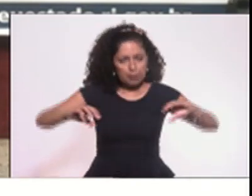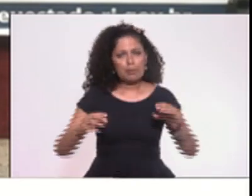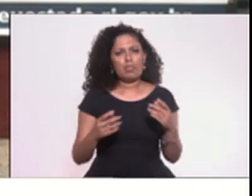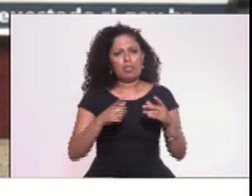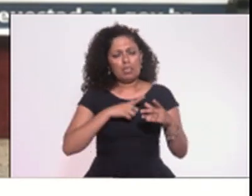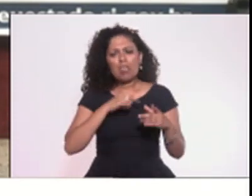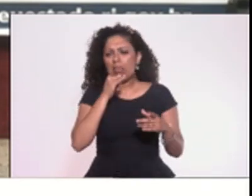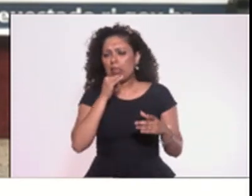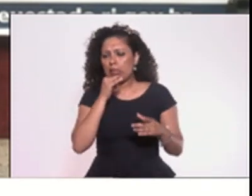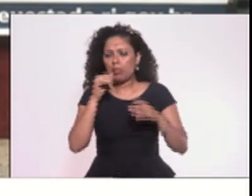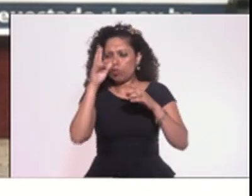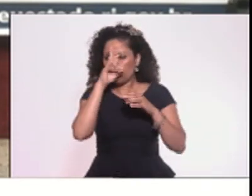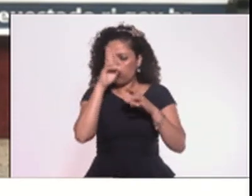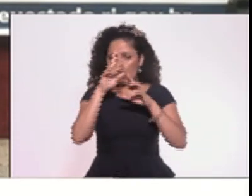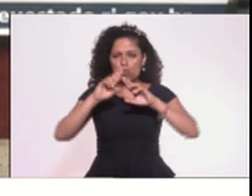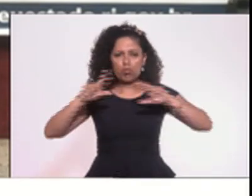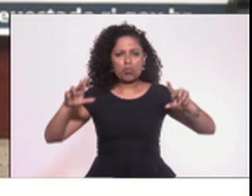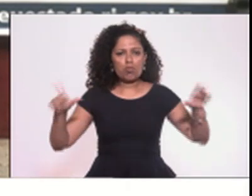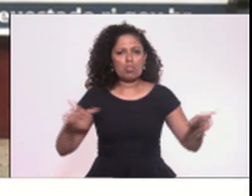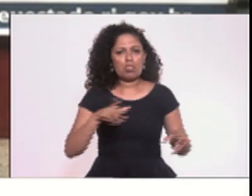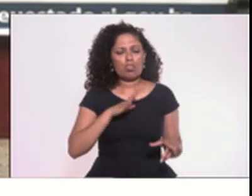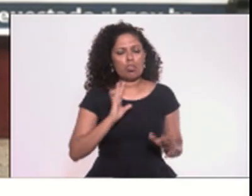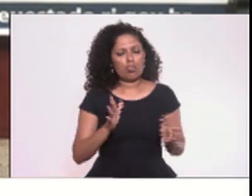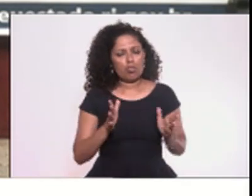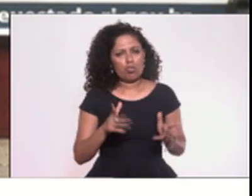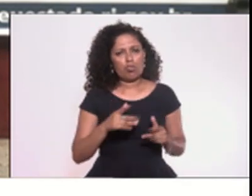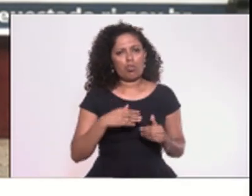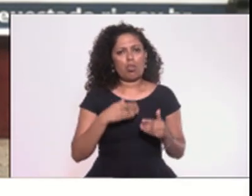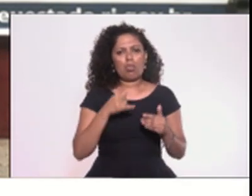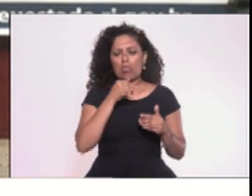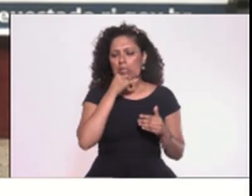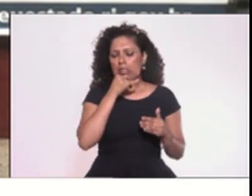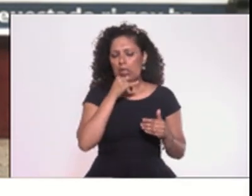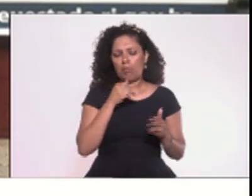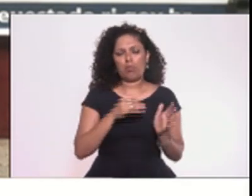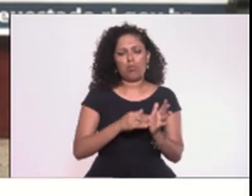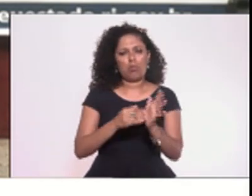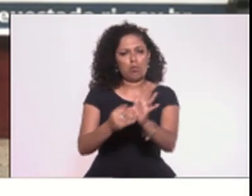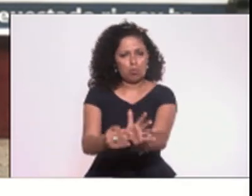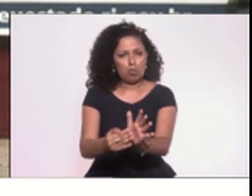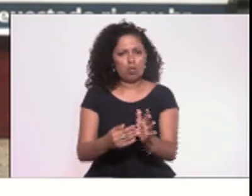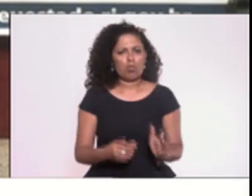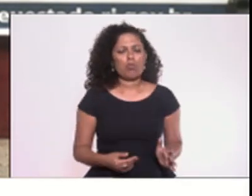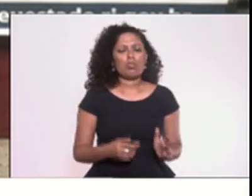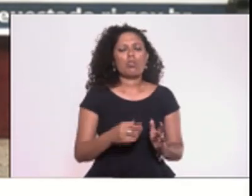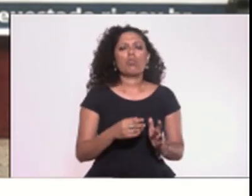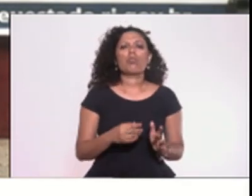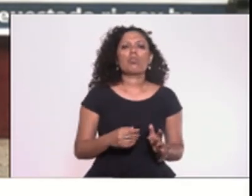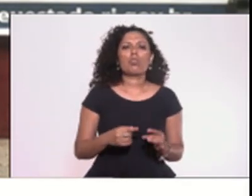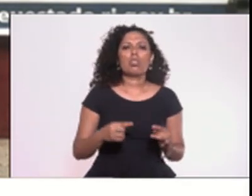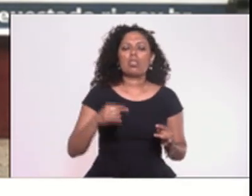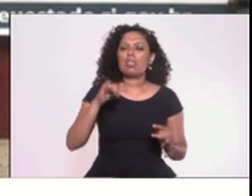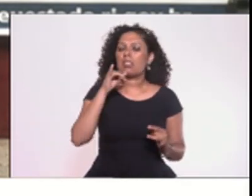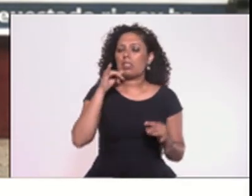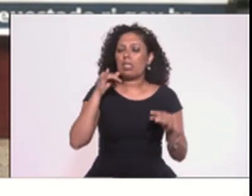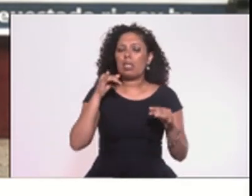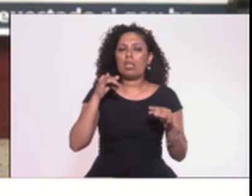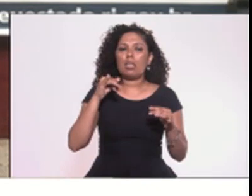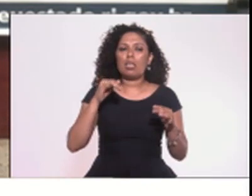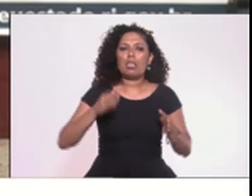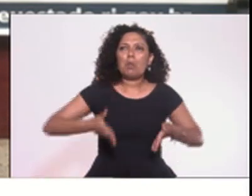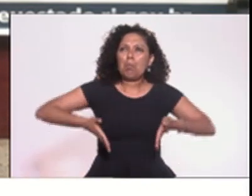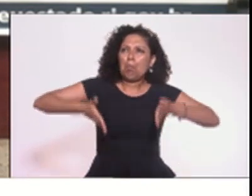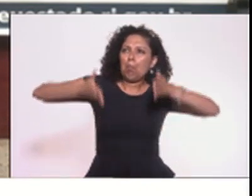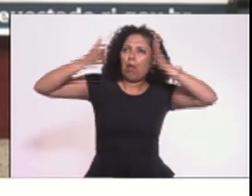vários exemplos, inclusive eu trouxe aqui um exemplo que foi apresentado no Green Rio, que foi justamente Itaipu, que está fazendo